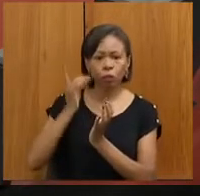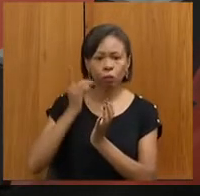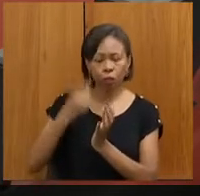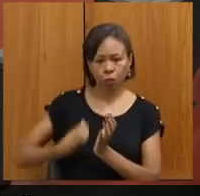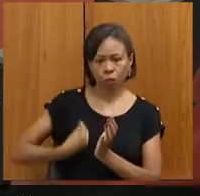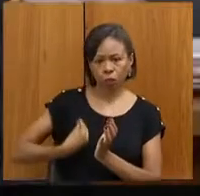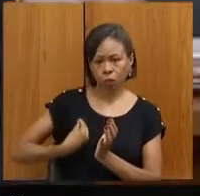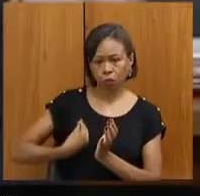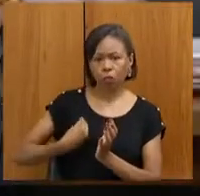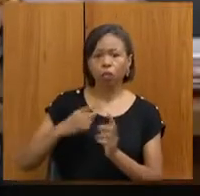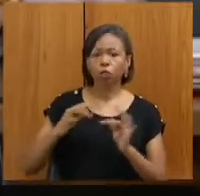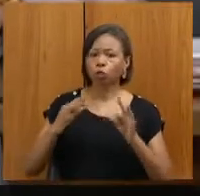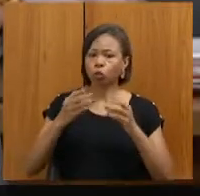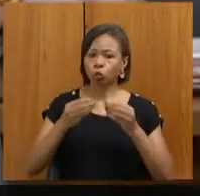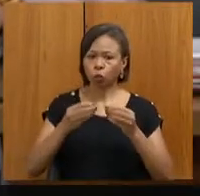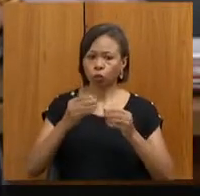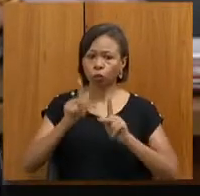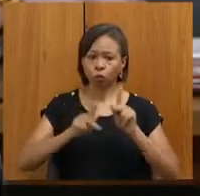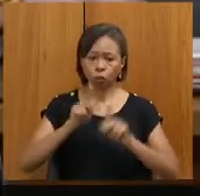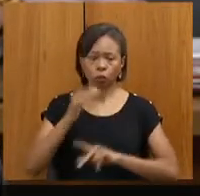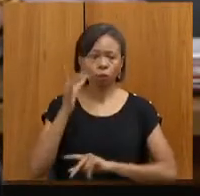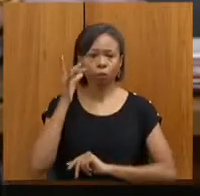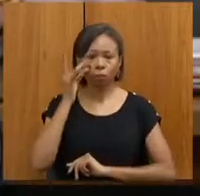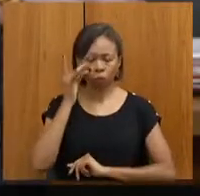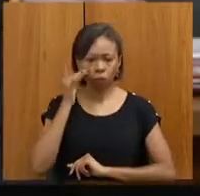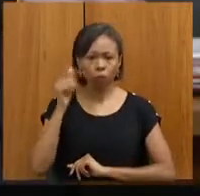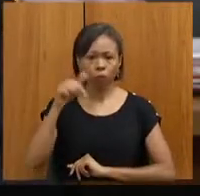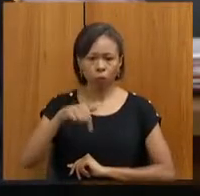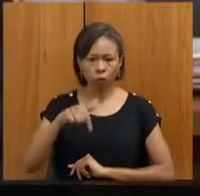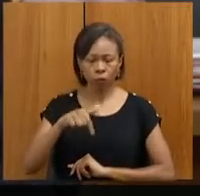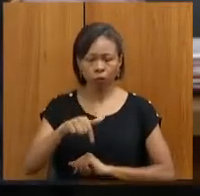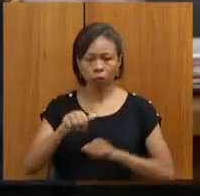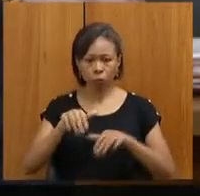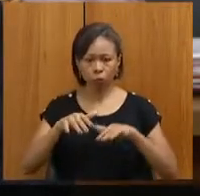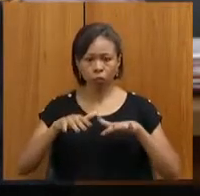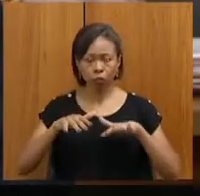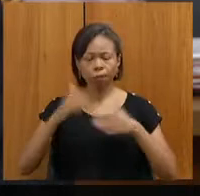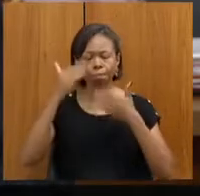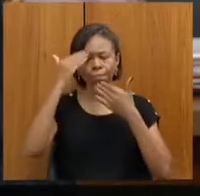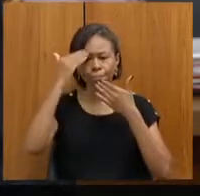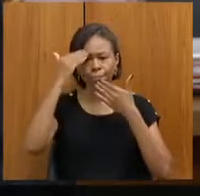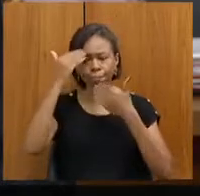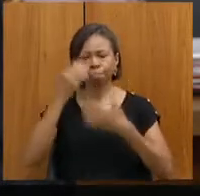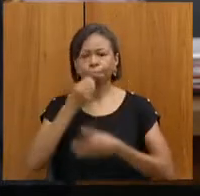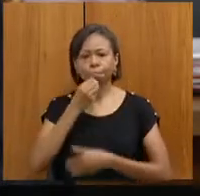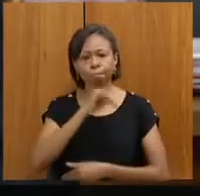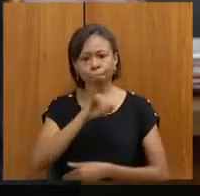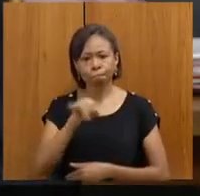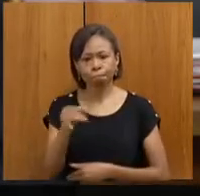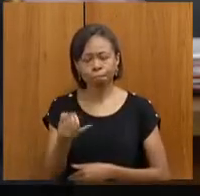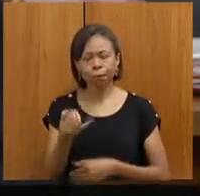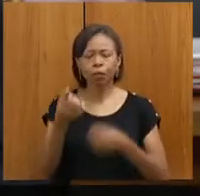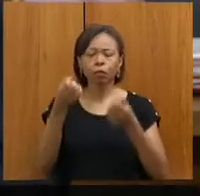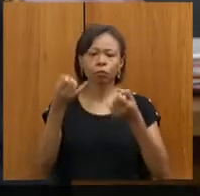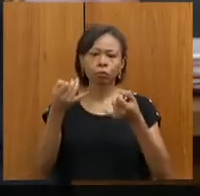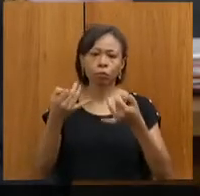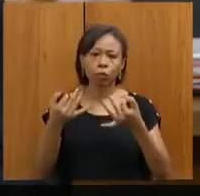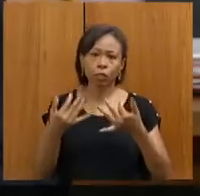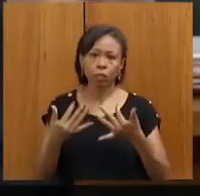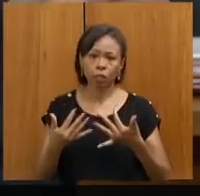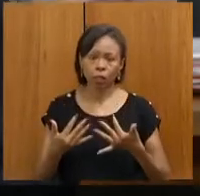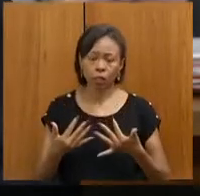os presentes aqui na audiência e depois mais uma vez que ela agradeceu a oportunidade de poder falar um pouco sobre